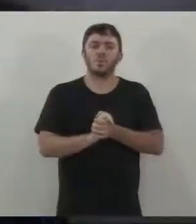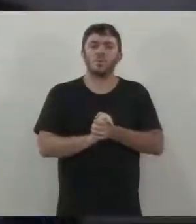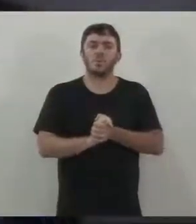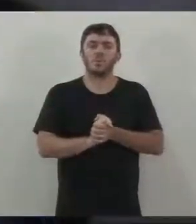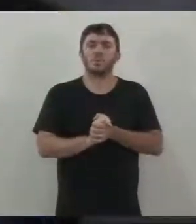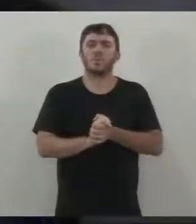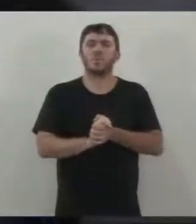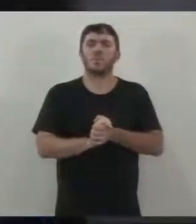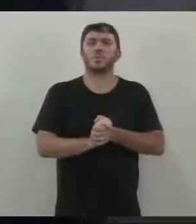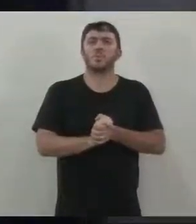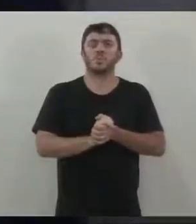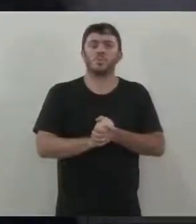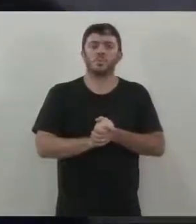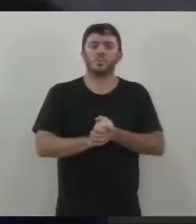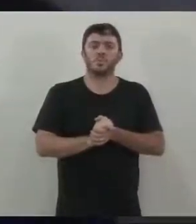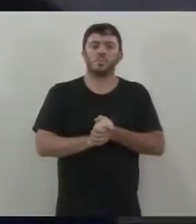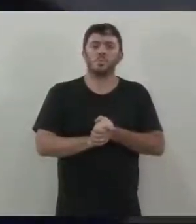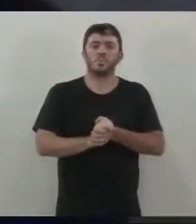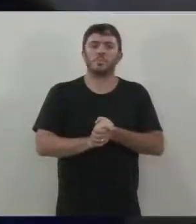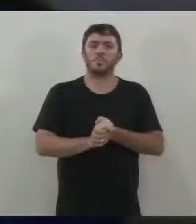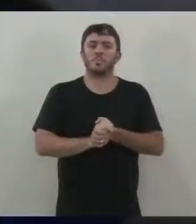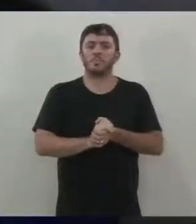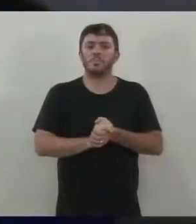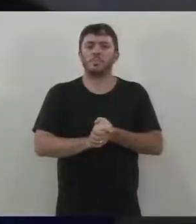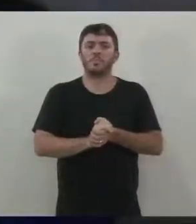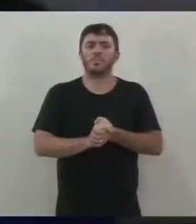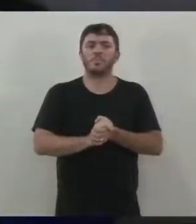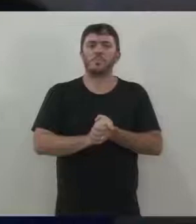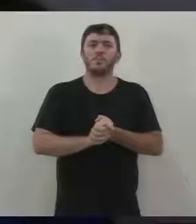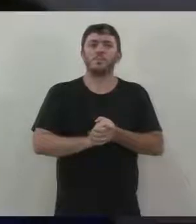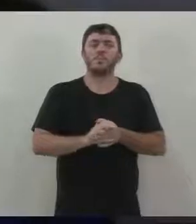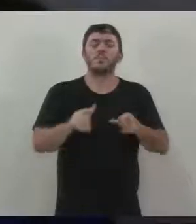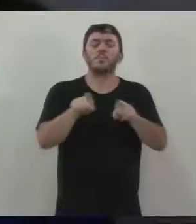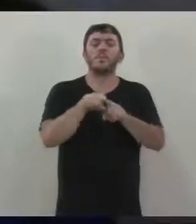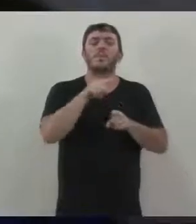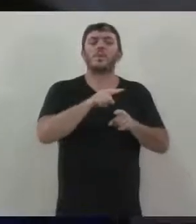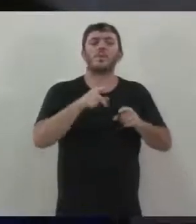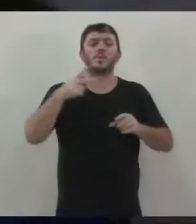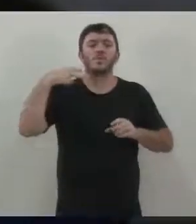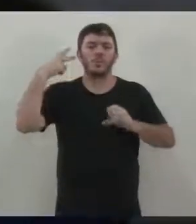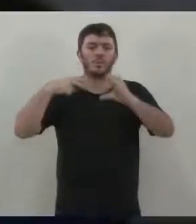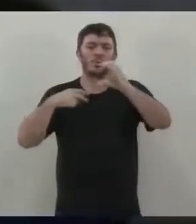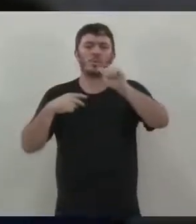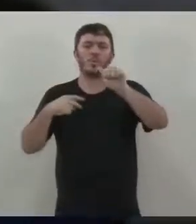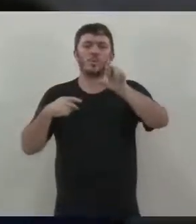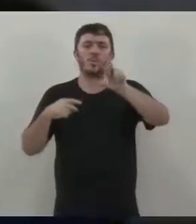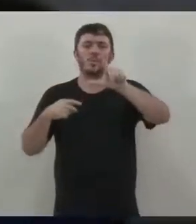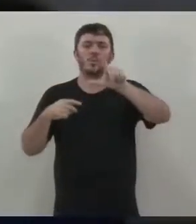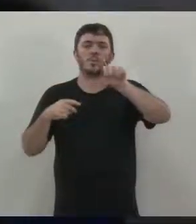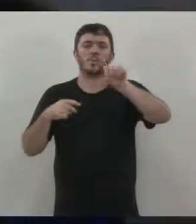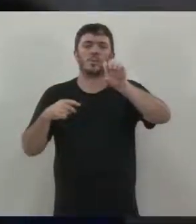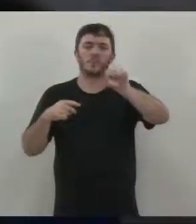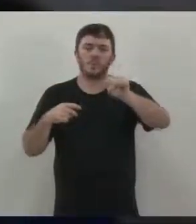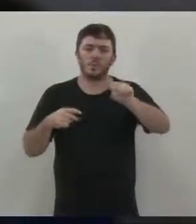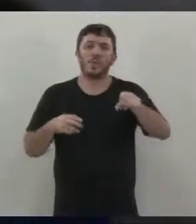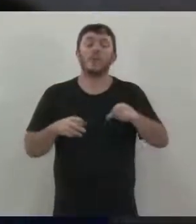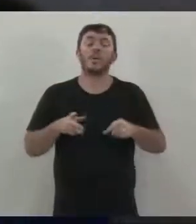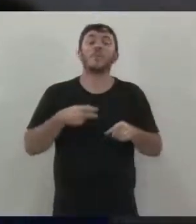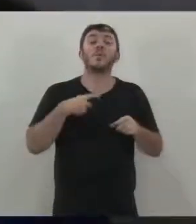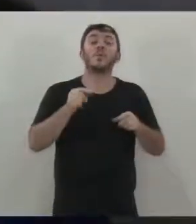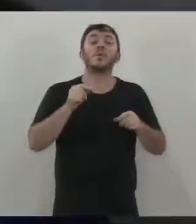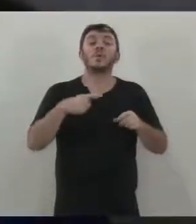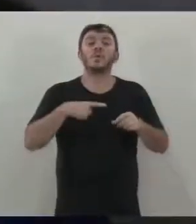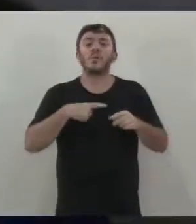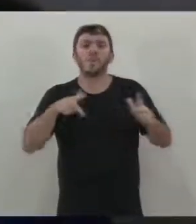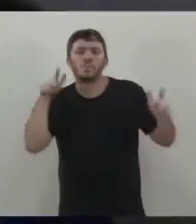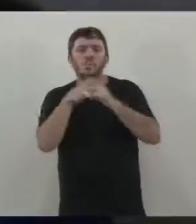lembro, e acho que o Florentino também, né, Flor? Porque também está envolvido com essa questão da violência